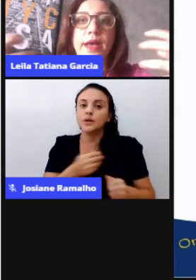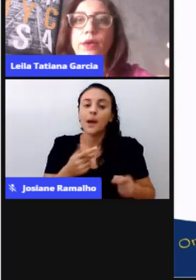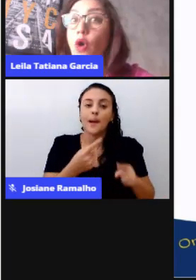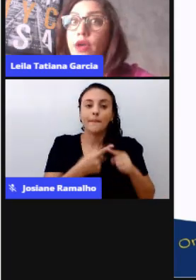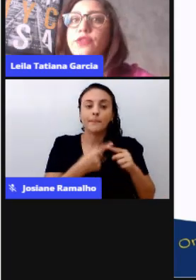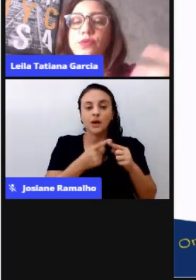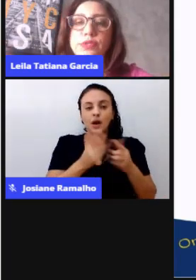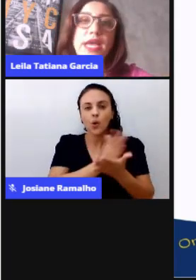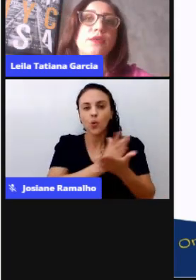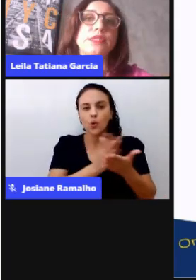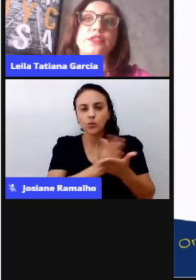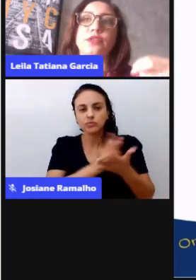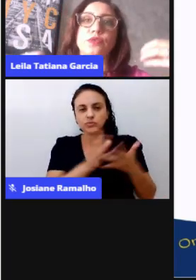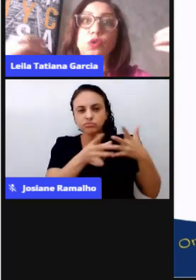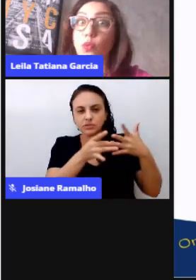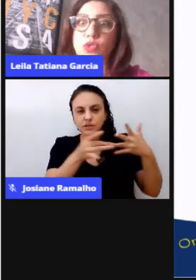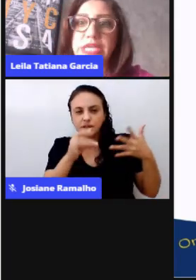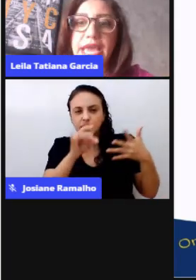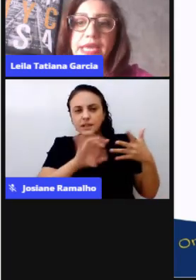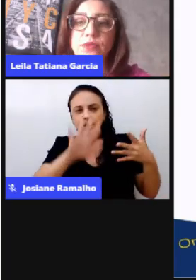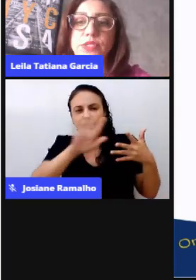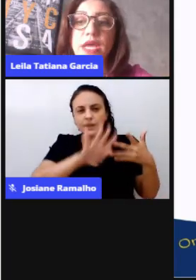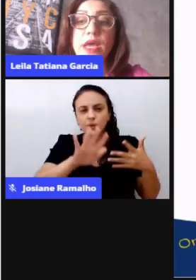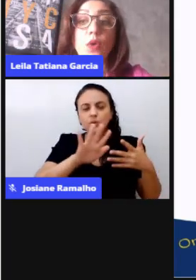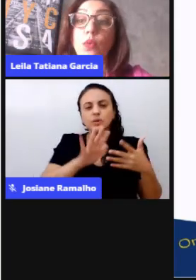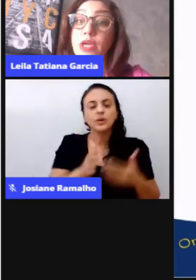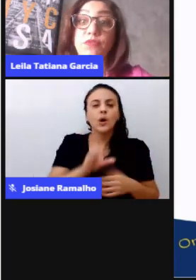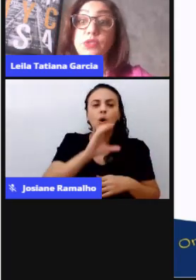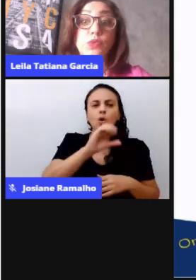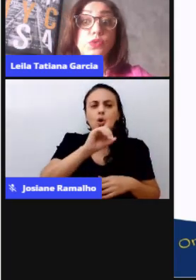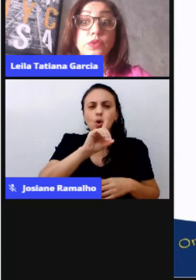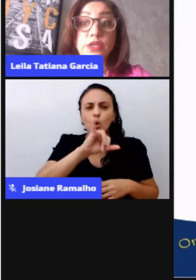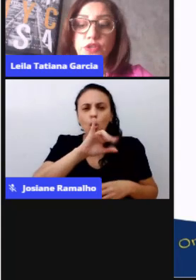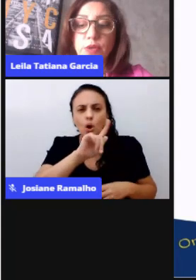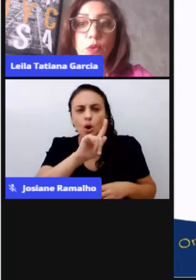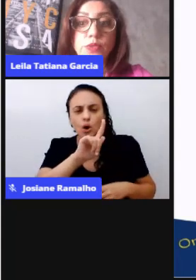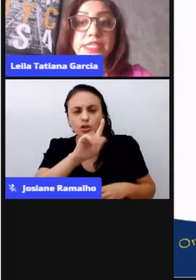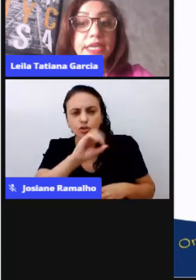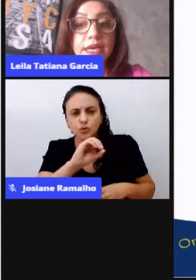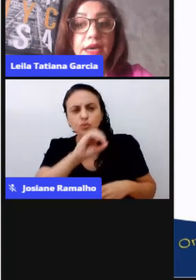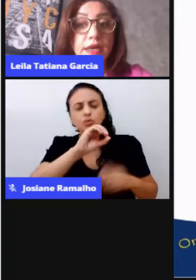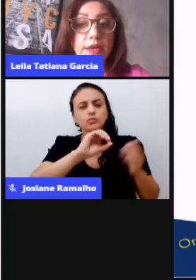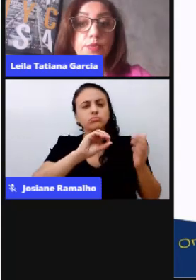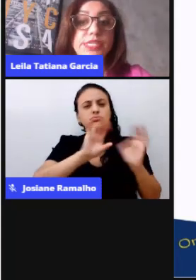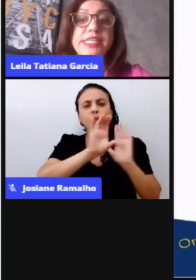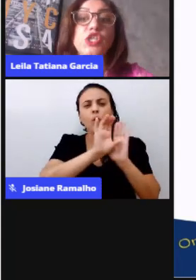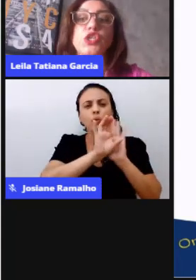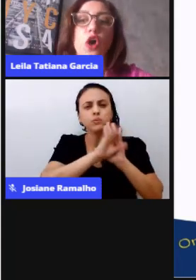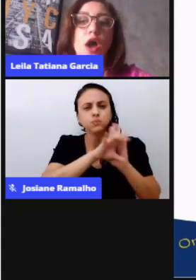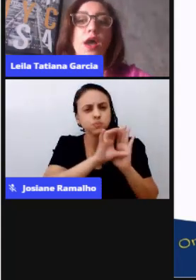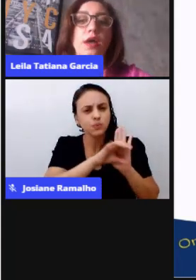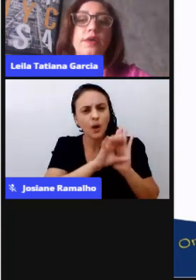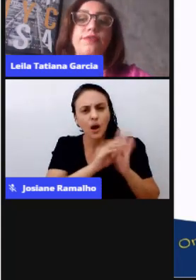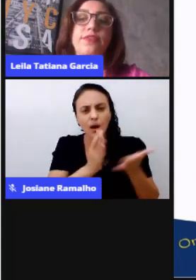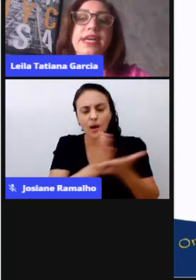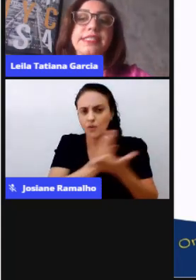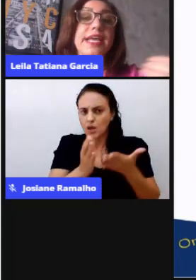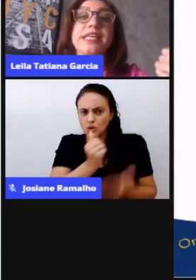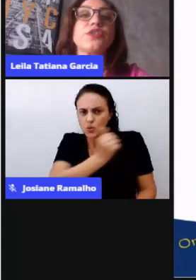alguns códigos, né, no sentido de conceitos, talvez o estudante não consiga, por si